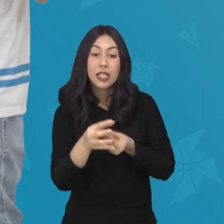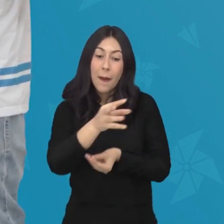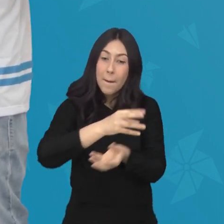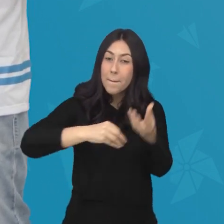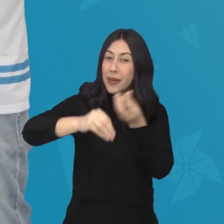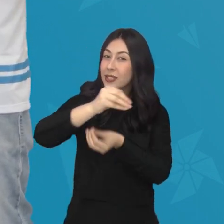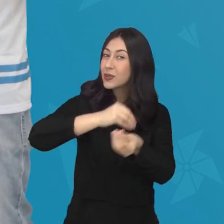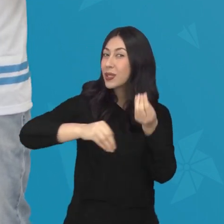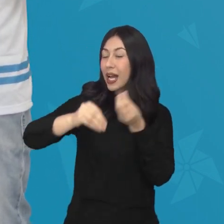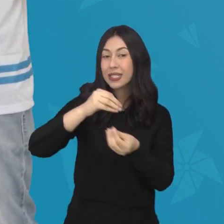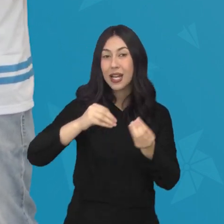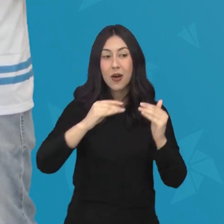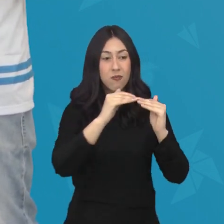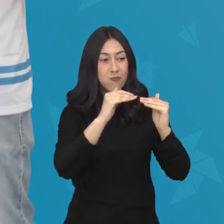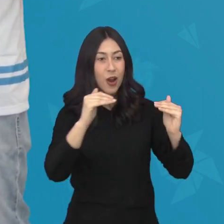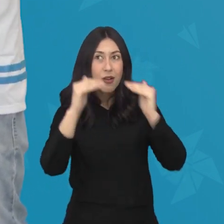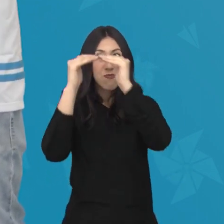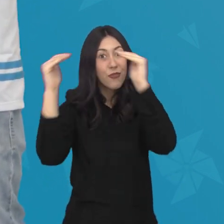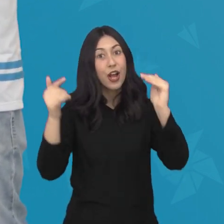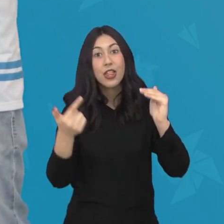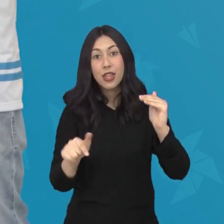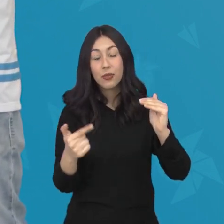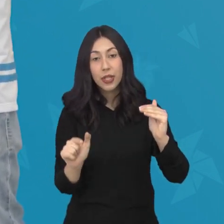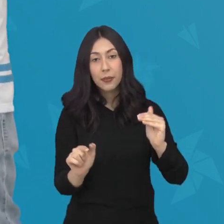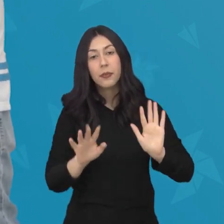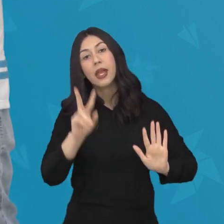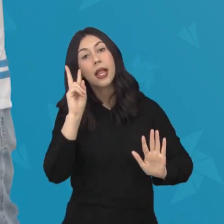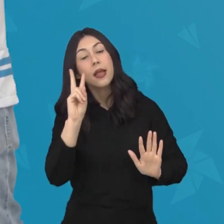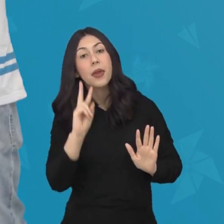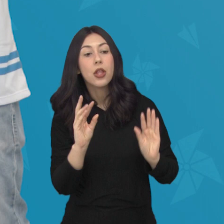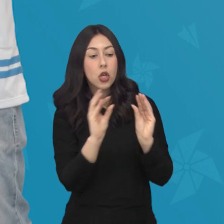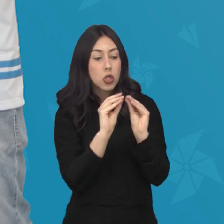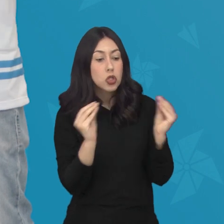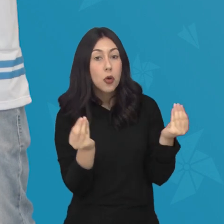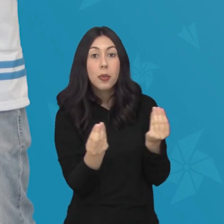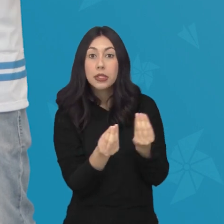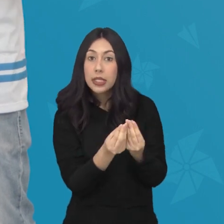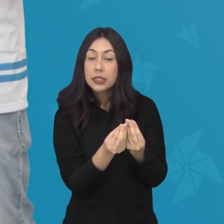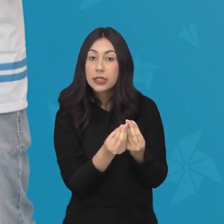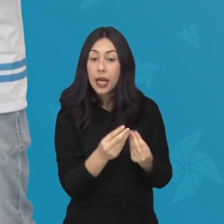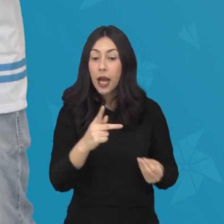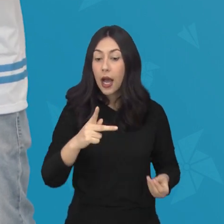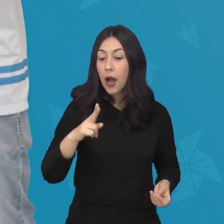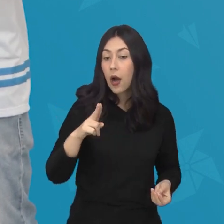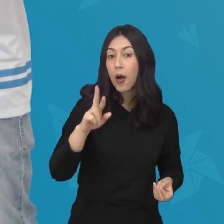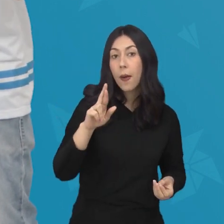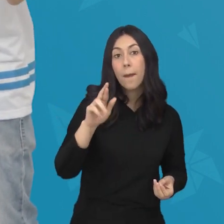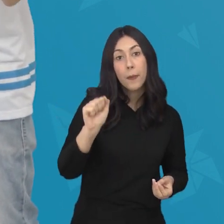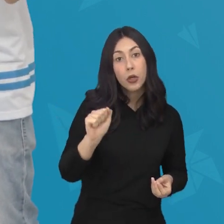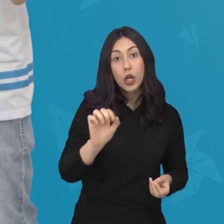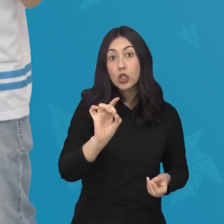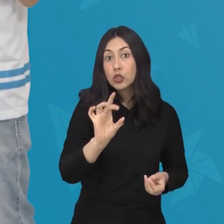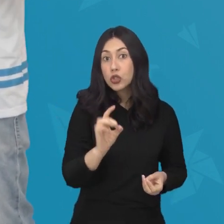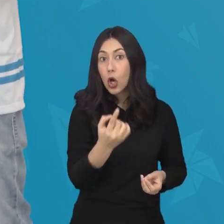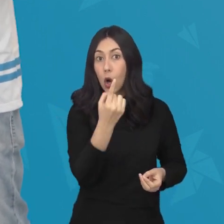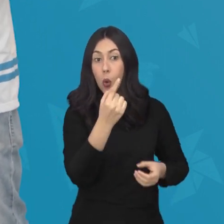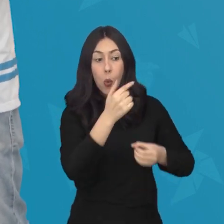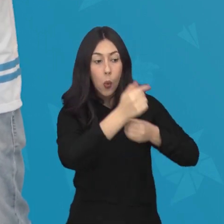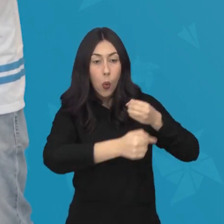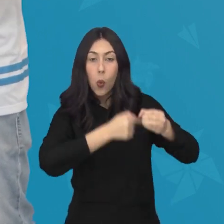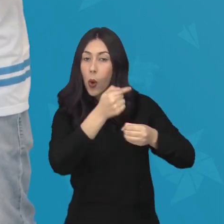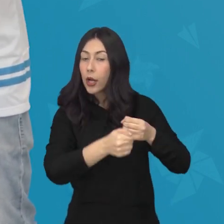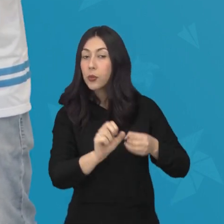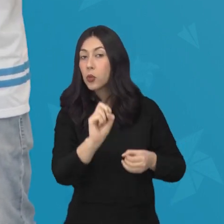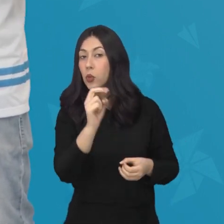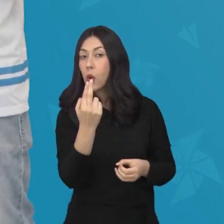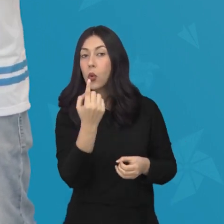melhor para vocês, né? Lembrando, substância pura são aquelas substâncias que são compostas por átomos de um único elemento, como por exemplo o